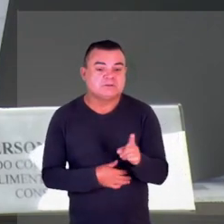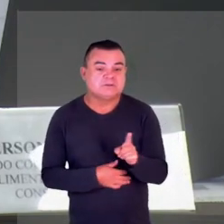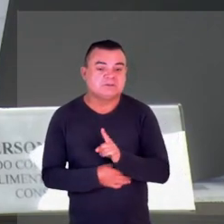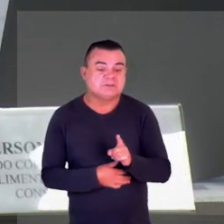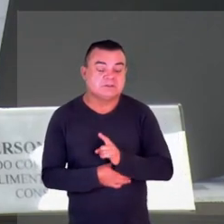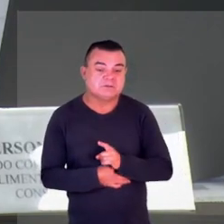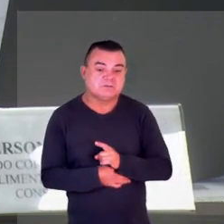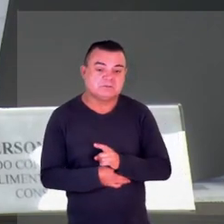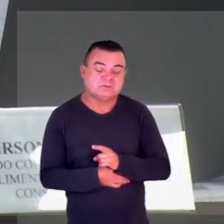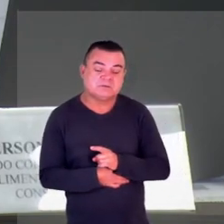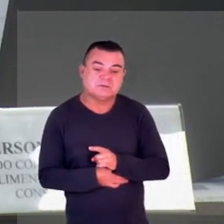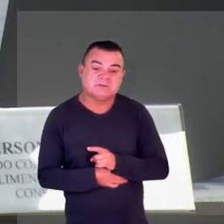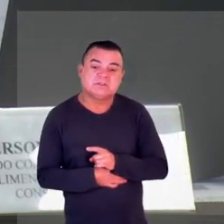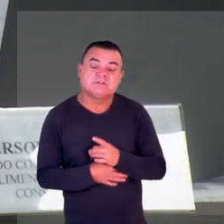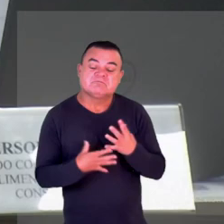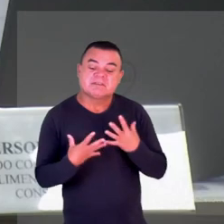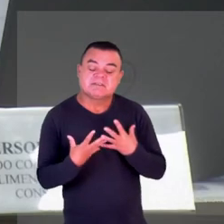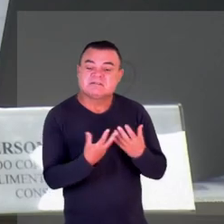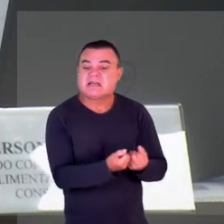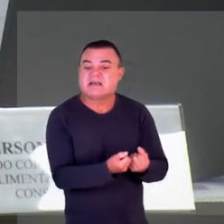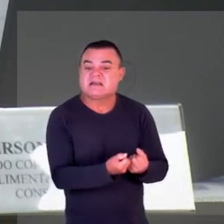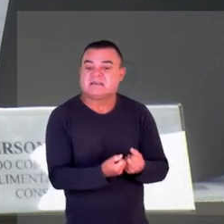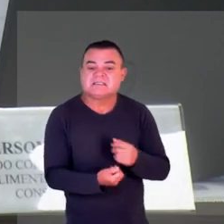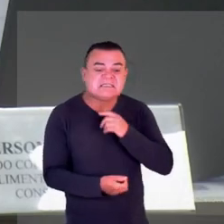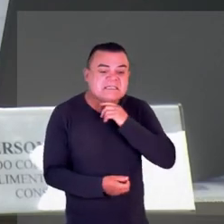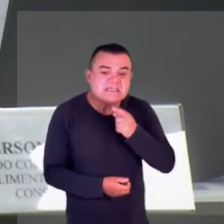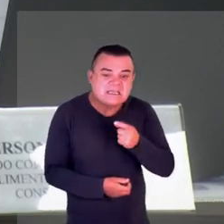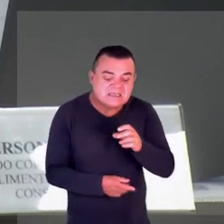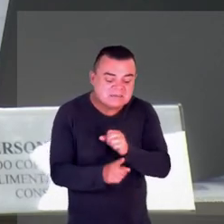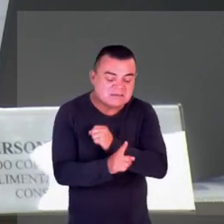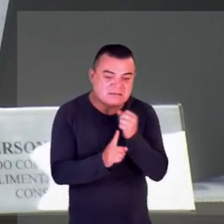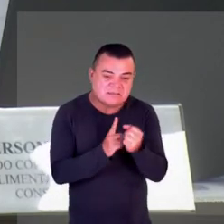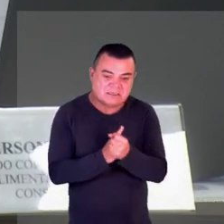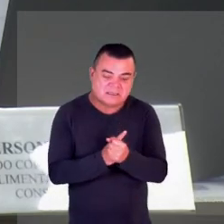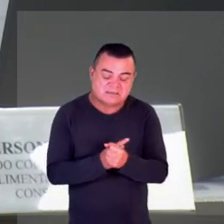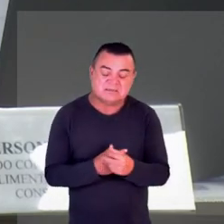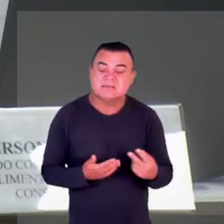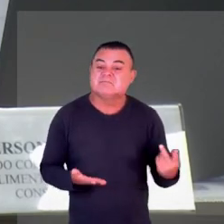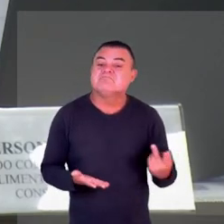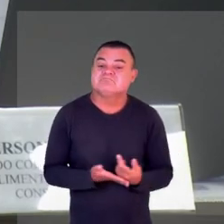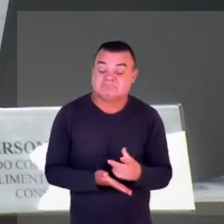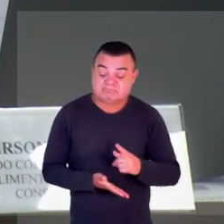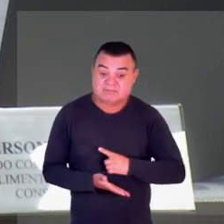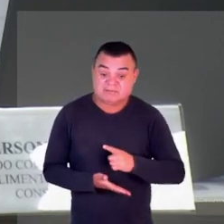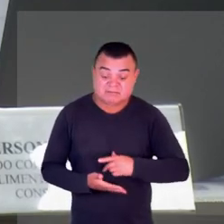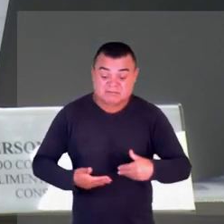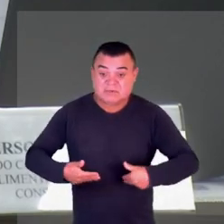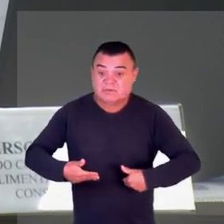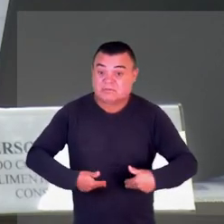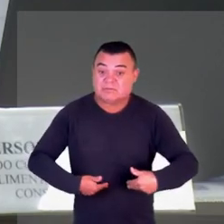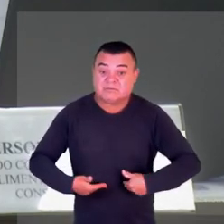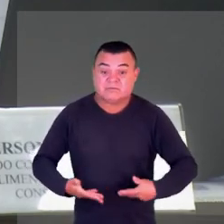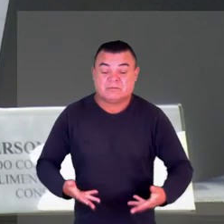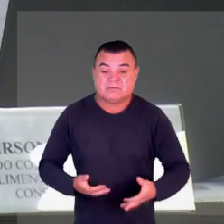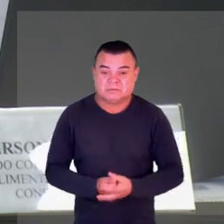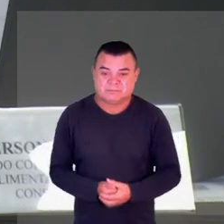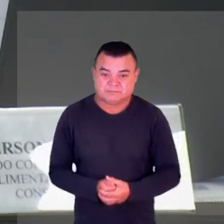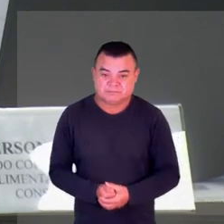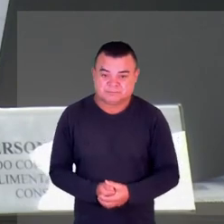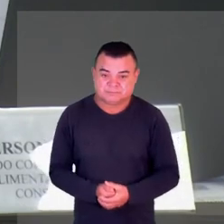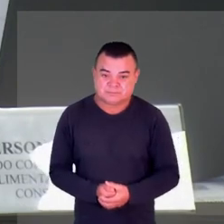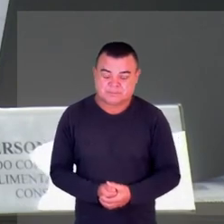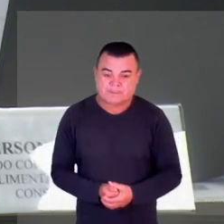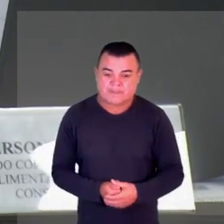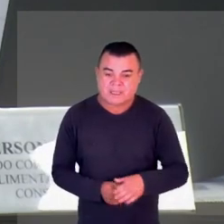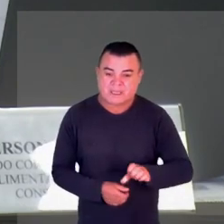que ninguém na sociedade fica em situação de fome eh os estoques